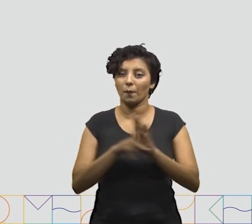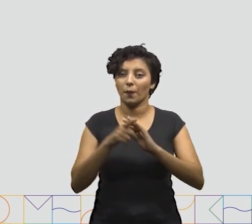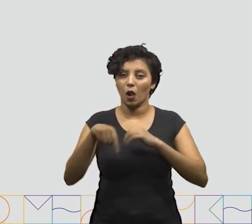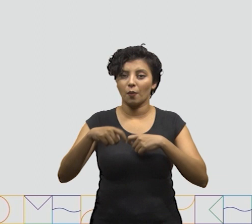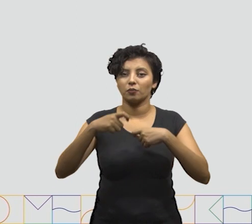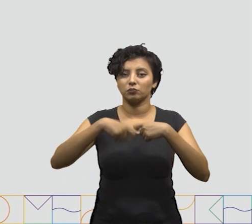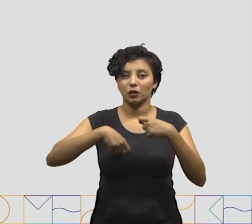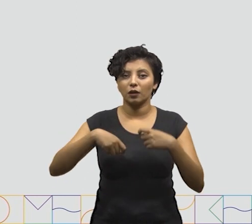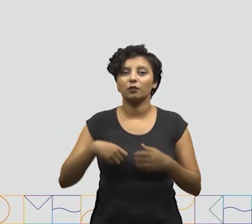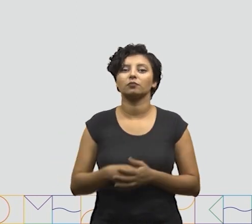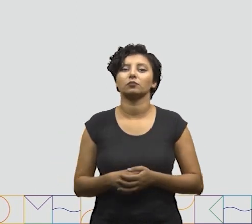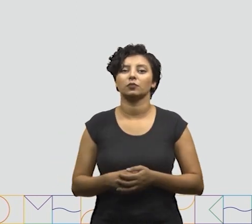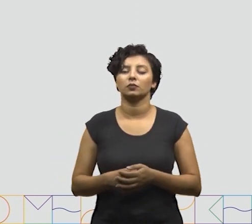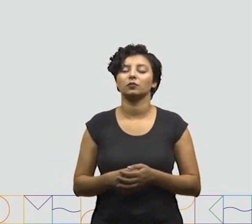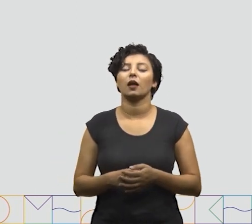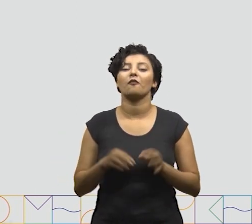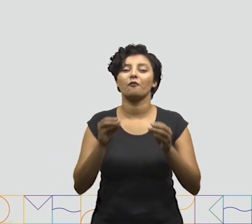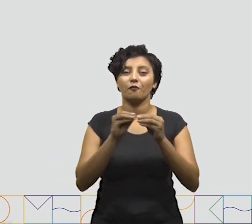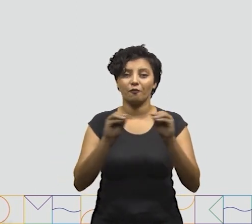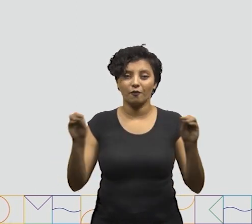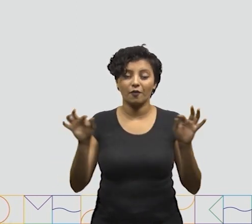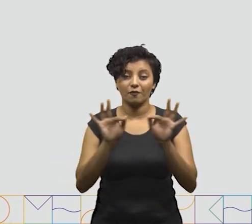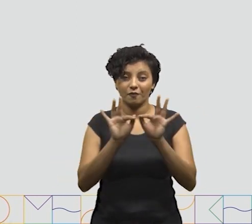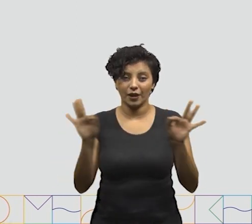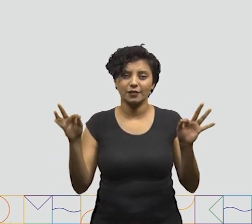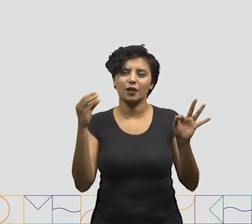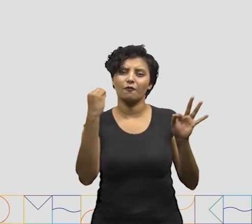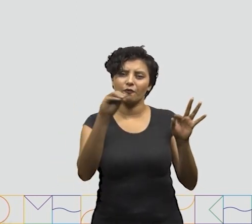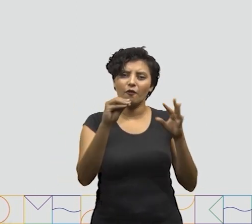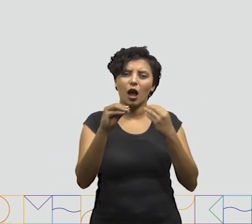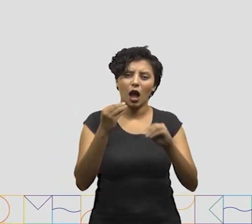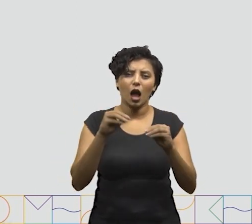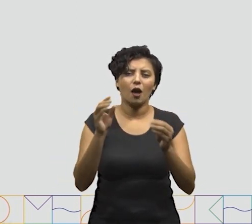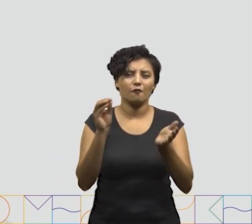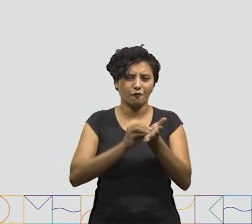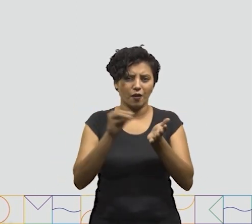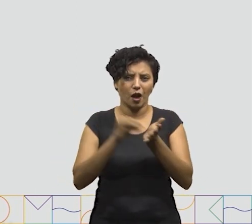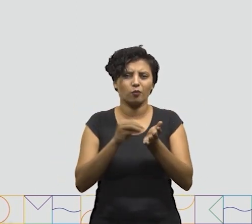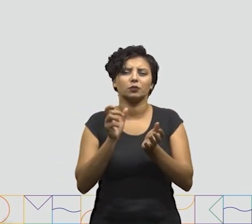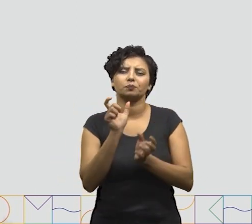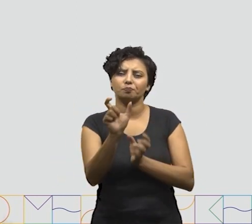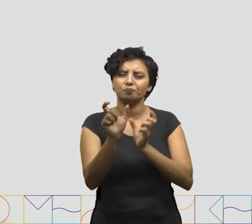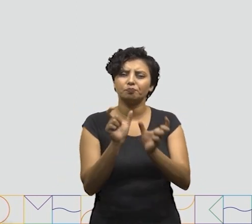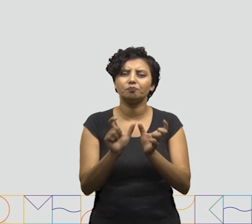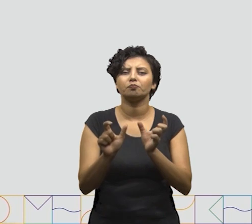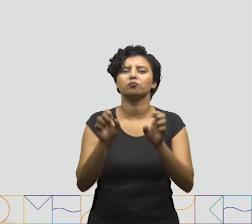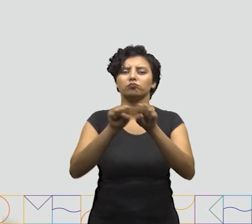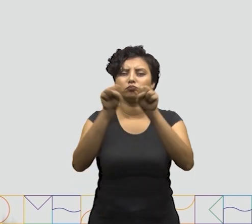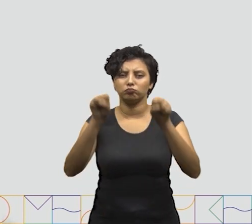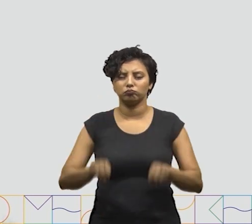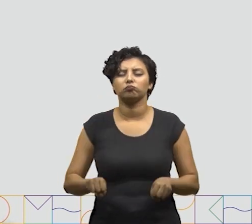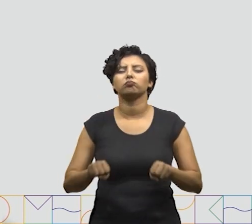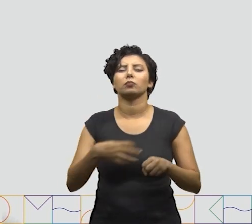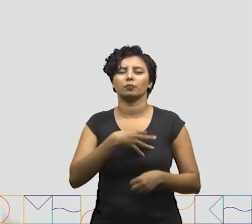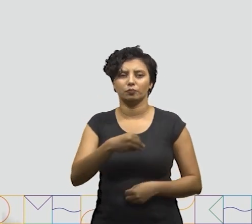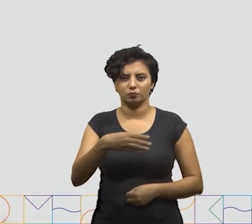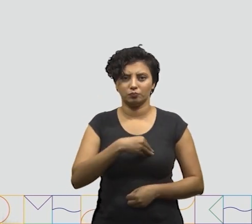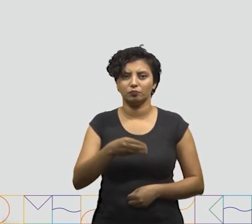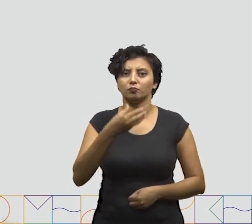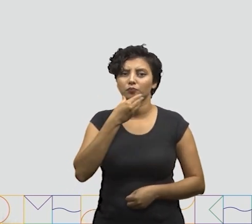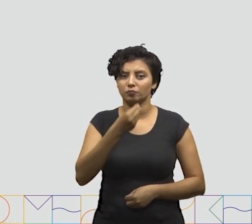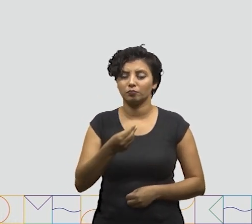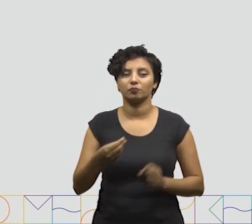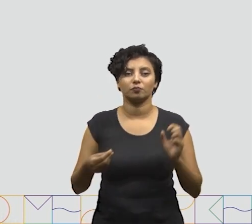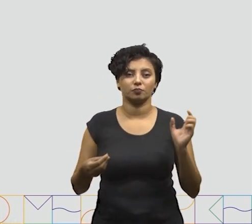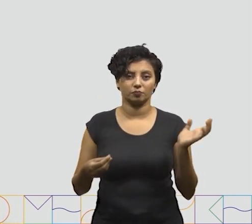sexuais. Complete a frase a seguir sobre o sistema reprodutor masculino. O hormônio